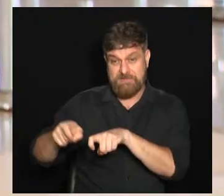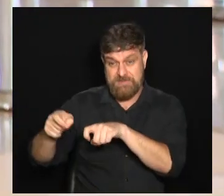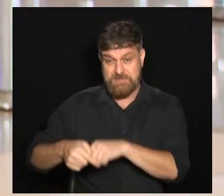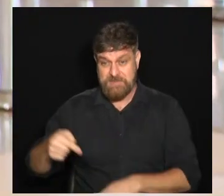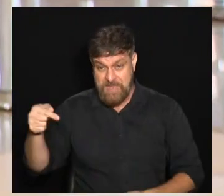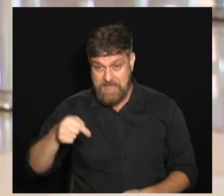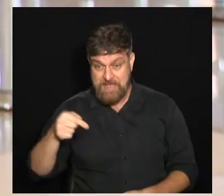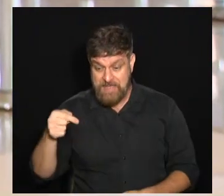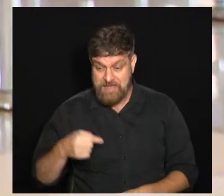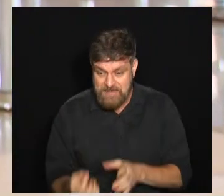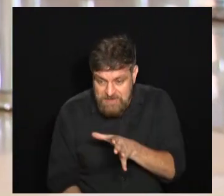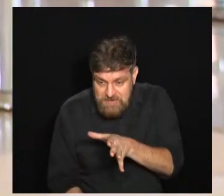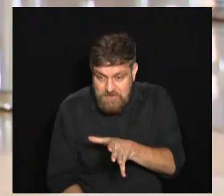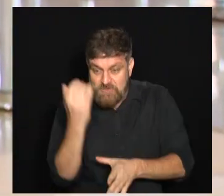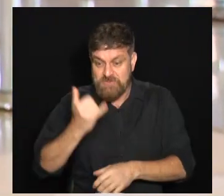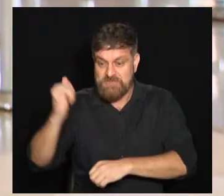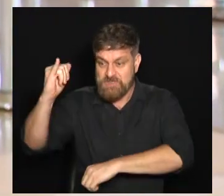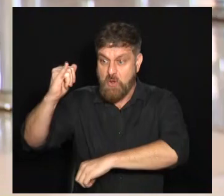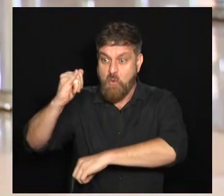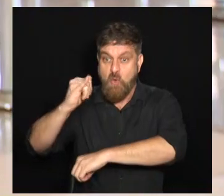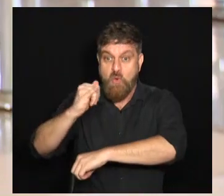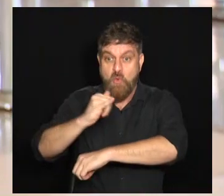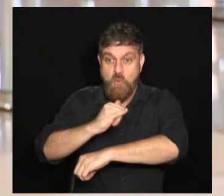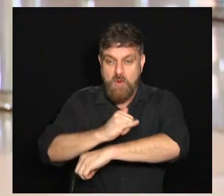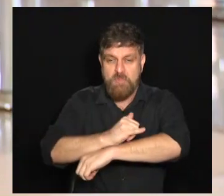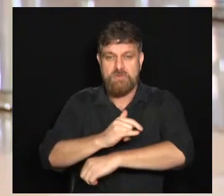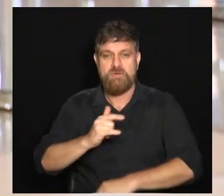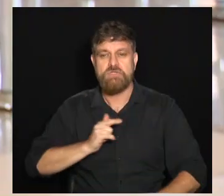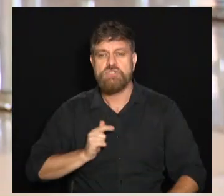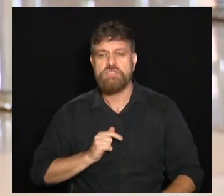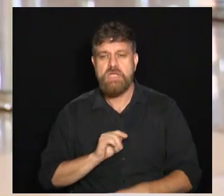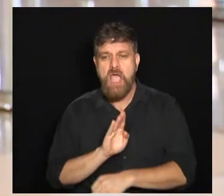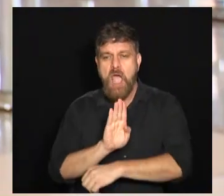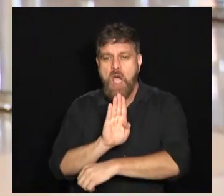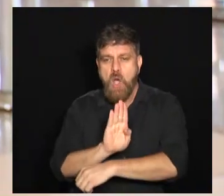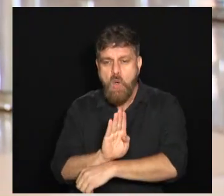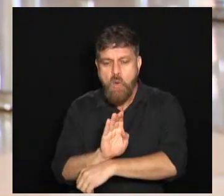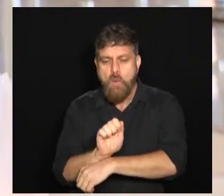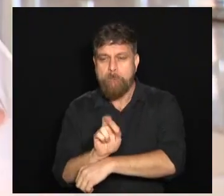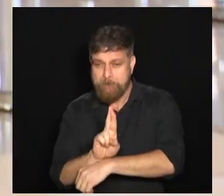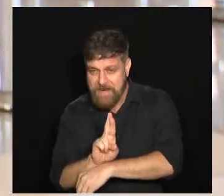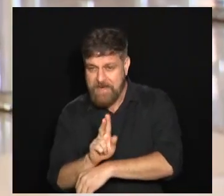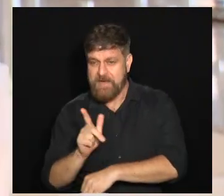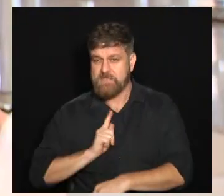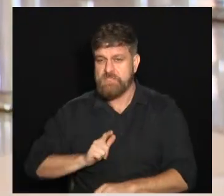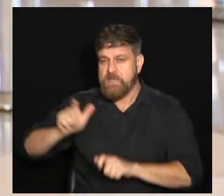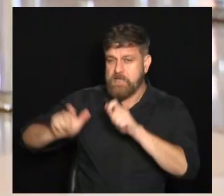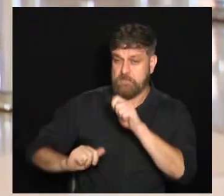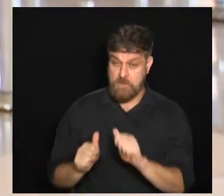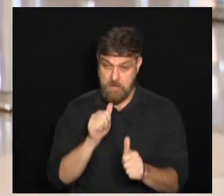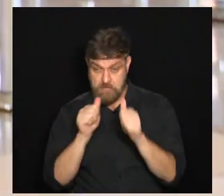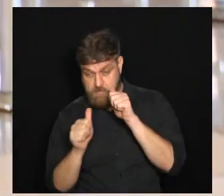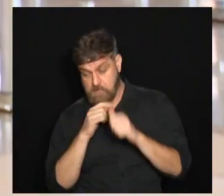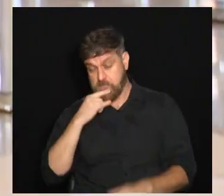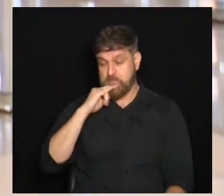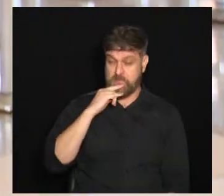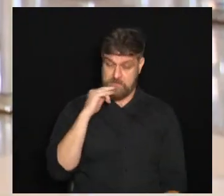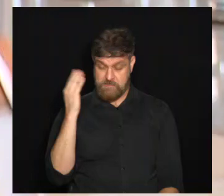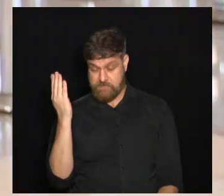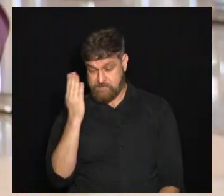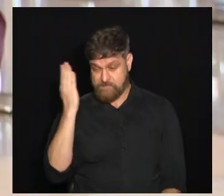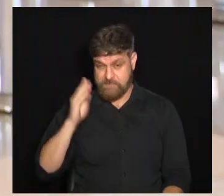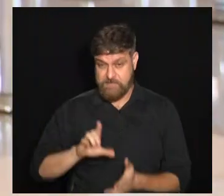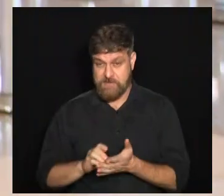aqui instalado o aeroporto internacional. Tinha um bar nele, o pessoal bebia um pouquinho a mais, um pouquinho a menos e